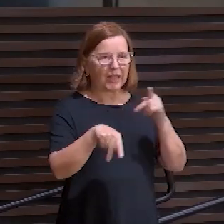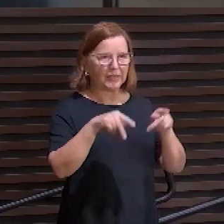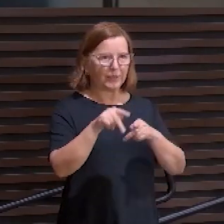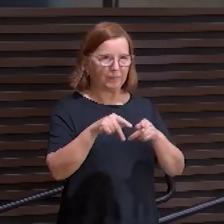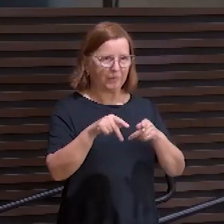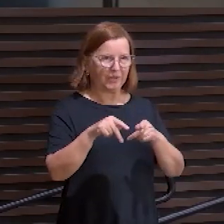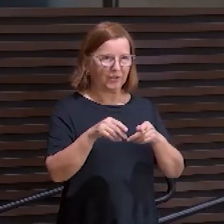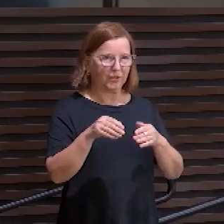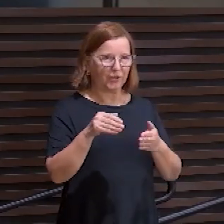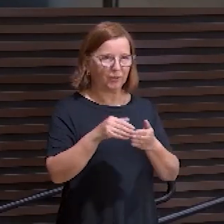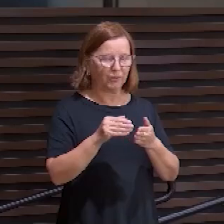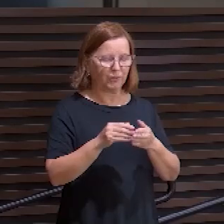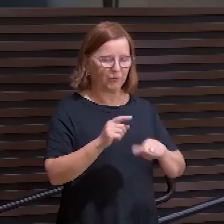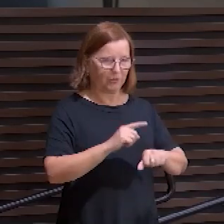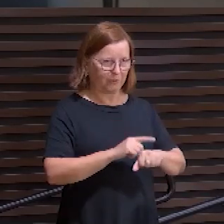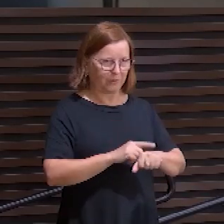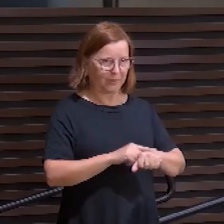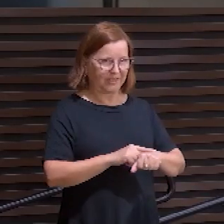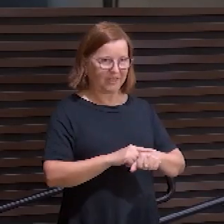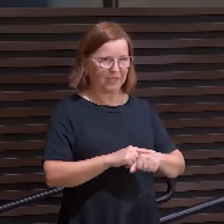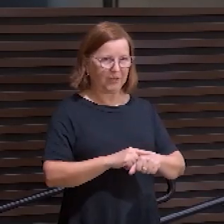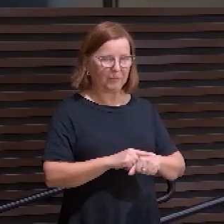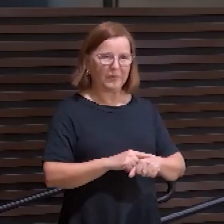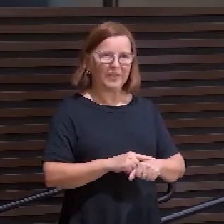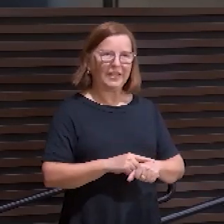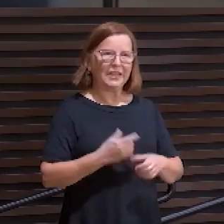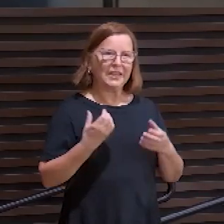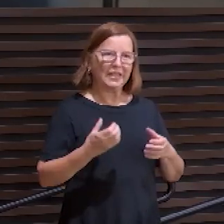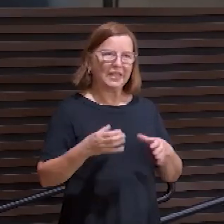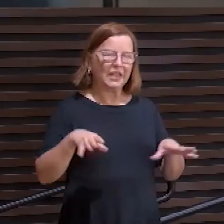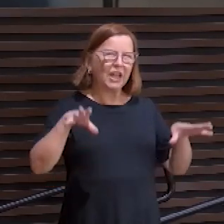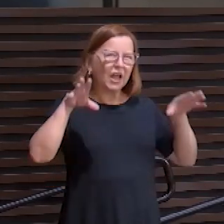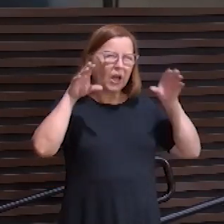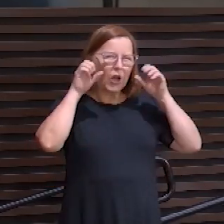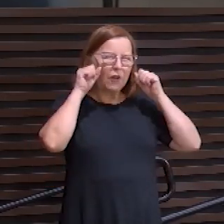coisas agradáveis aos seus ouvidos.